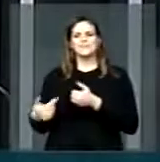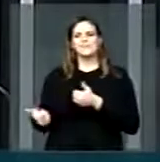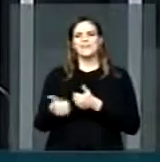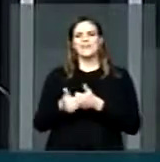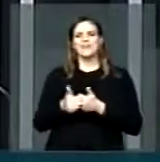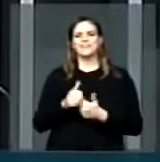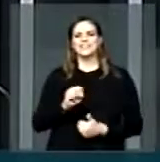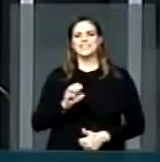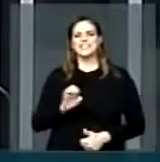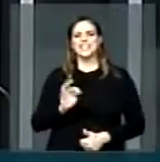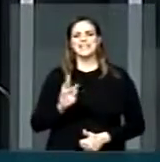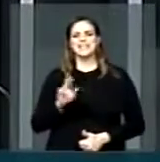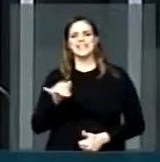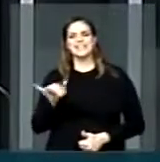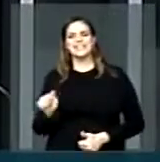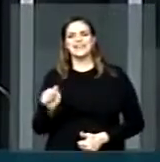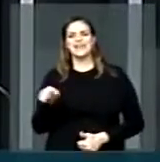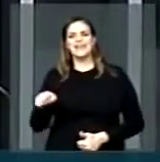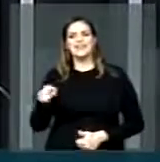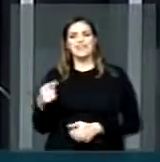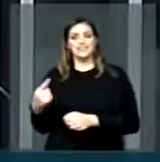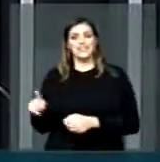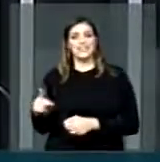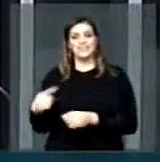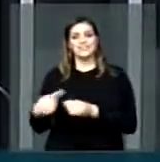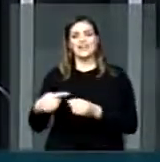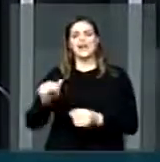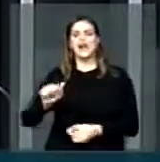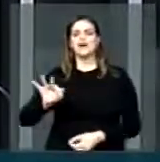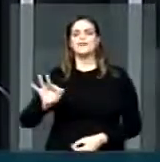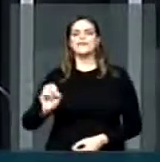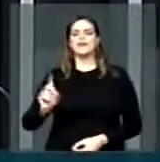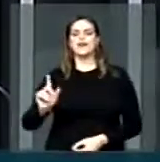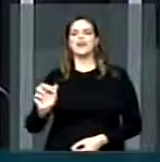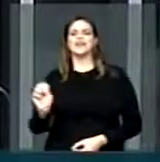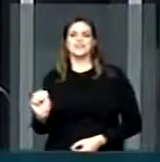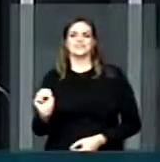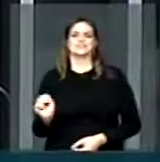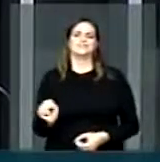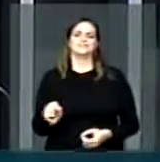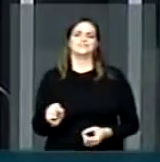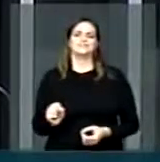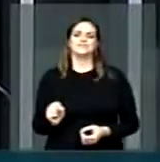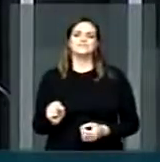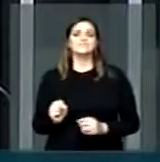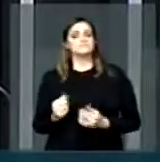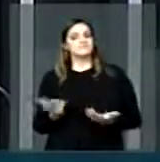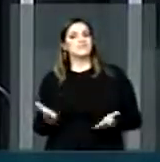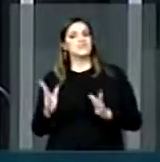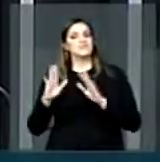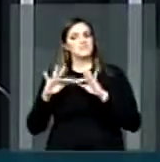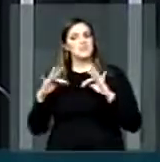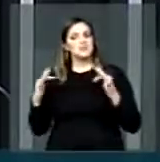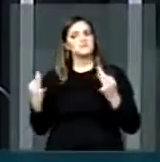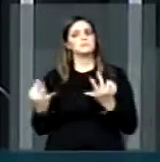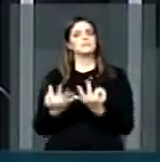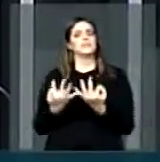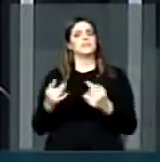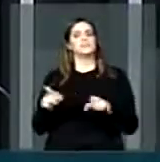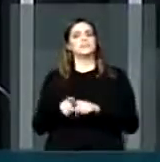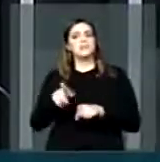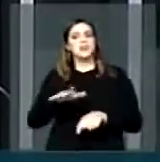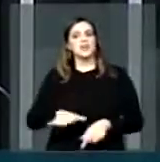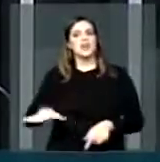Sertânia, em Afogados da Engazeira, o Alberto Nogueira. Deixamos para a sua família, para ele e para o mundo jurídico